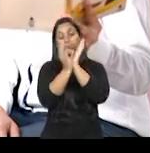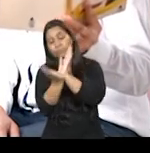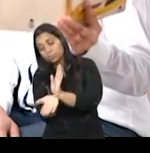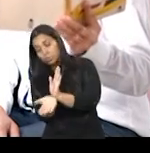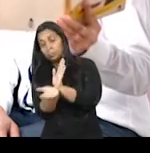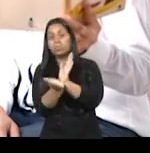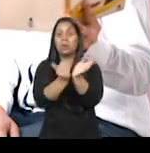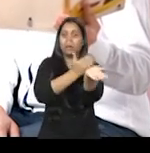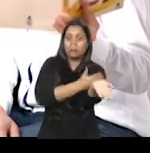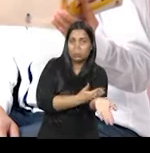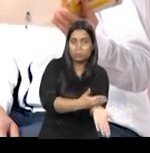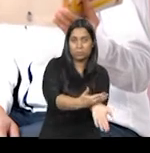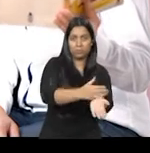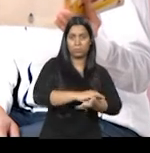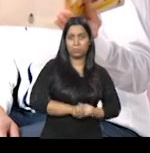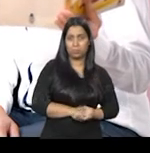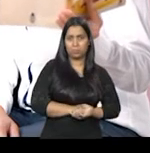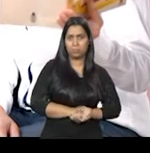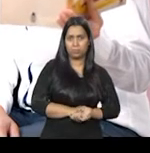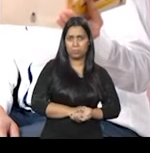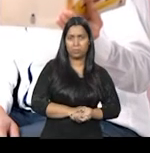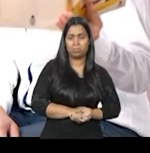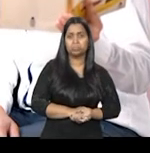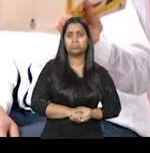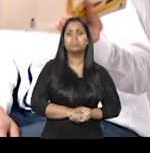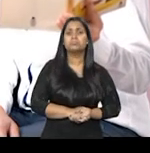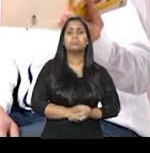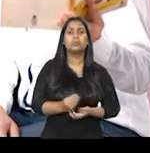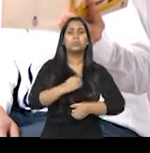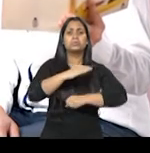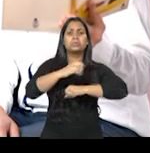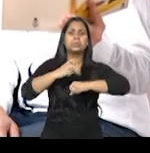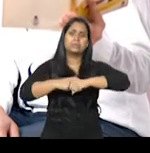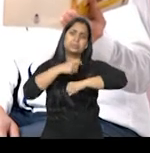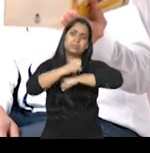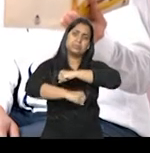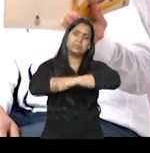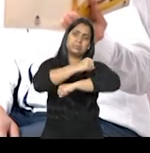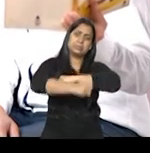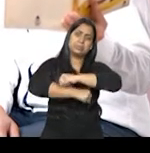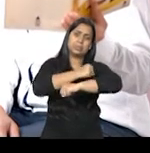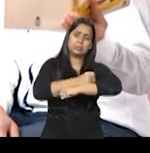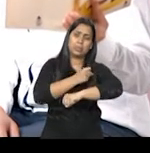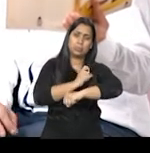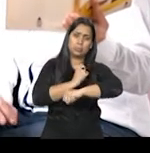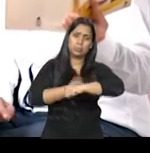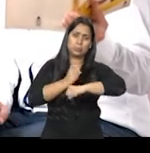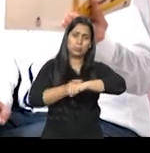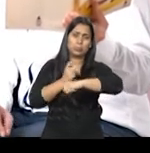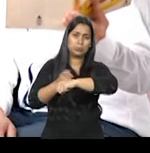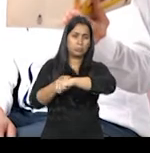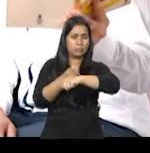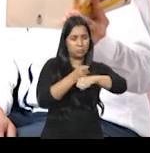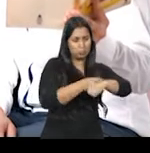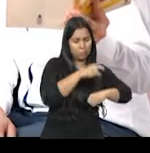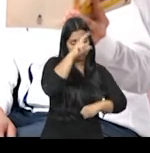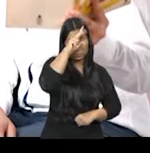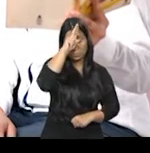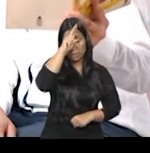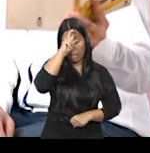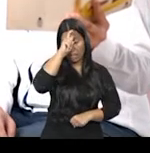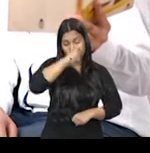e brancuras. Dezenas de estátuas se espalham rígidas. As baratas que